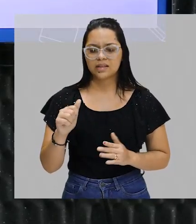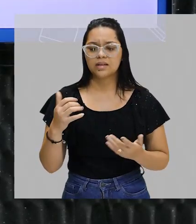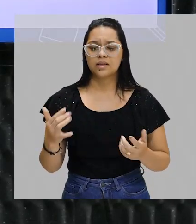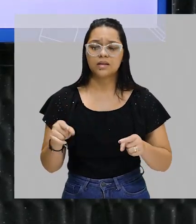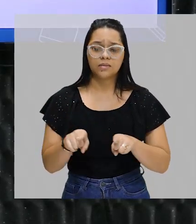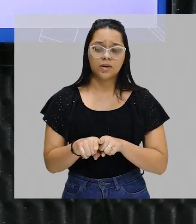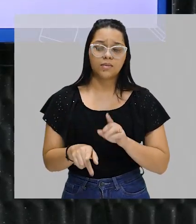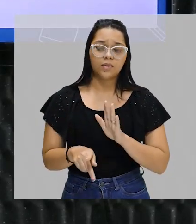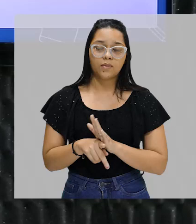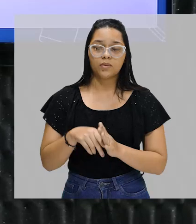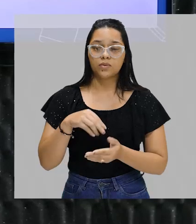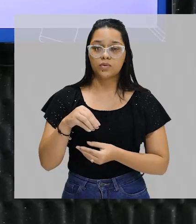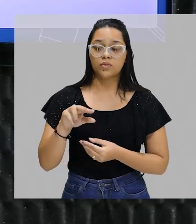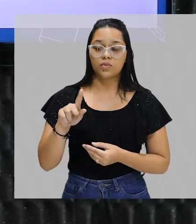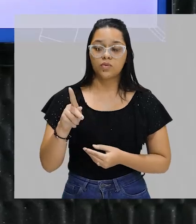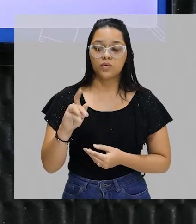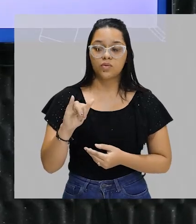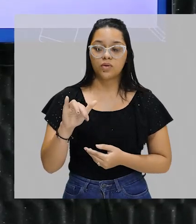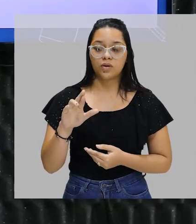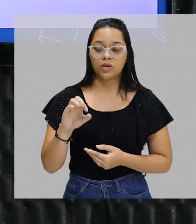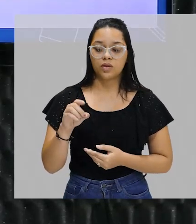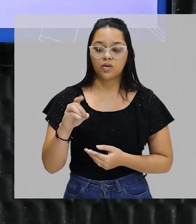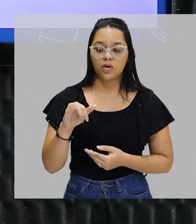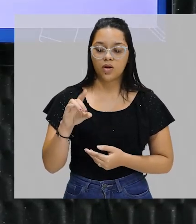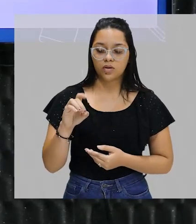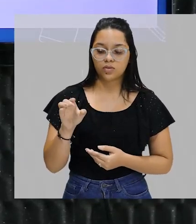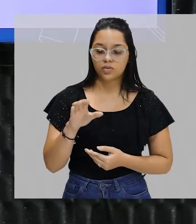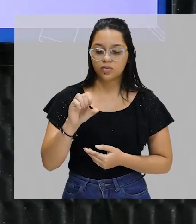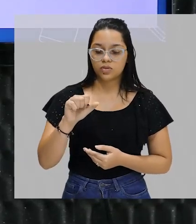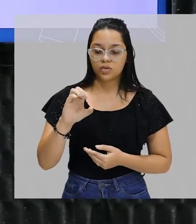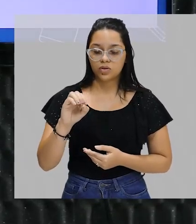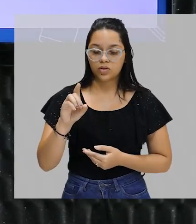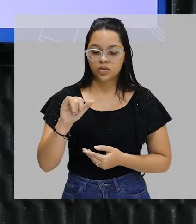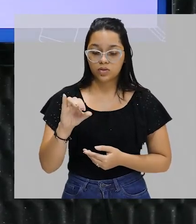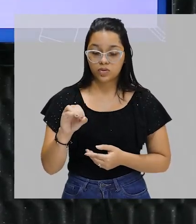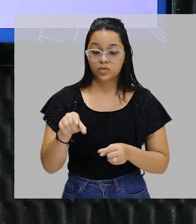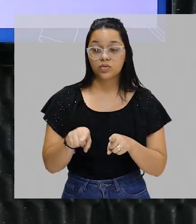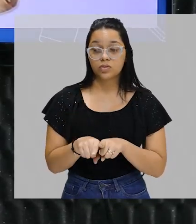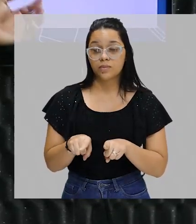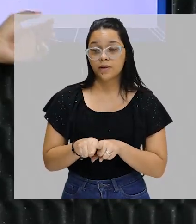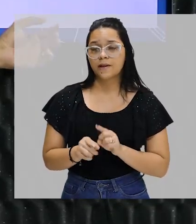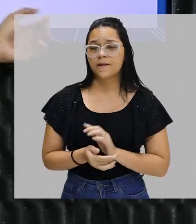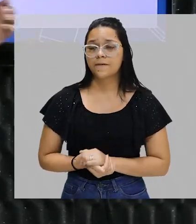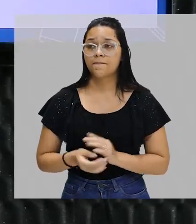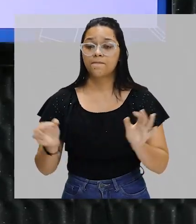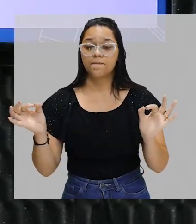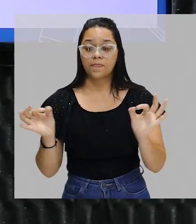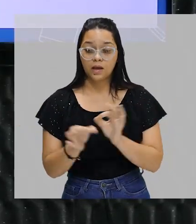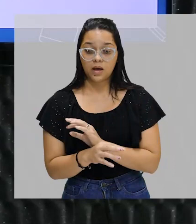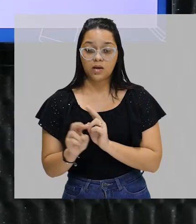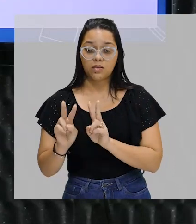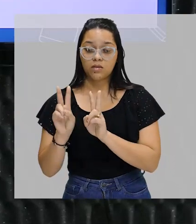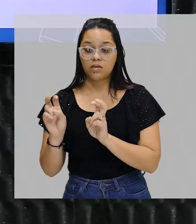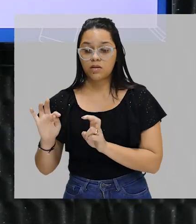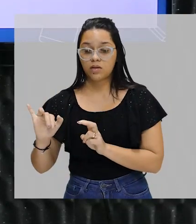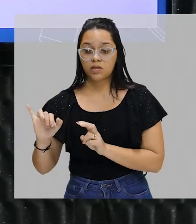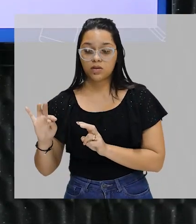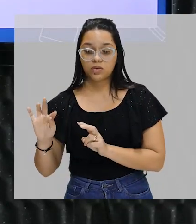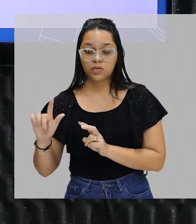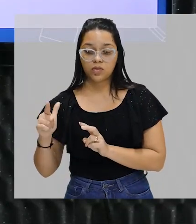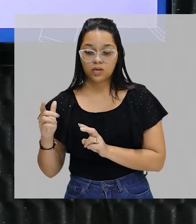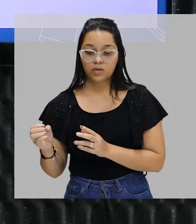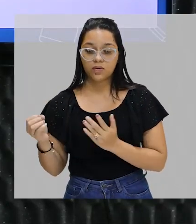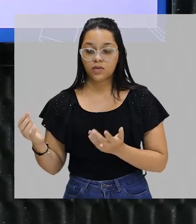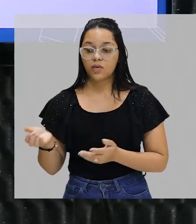do hidróxido de sódio, certo? De concentração 0,1 mol por litro. Ao final da titulação, ó, a solução